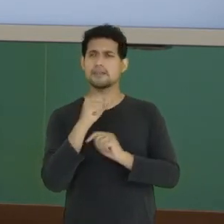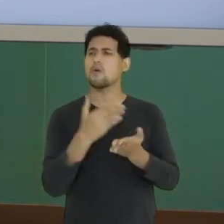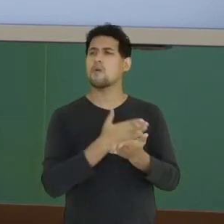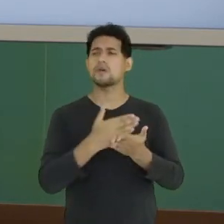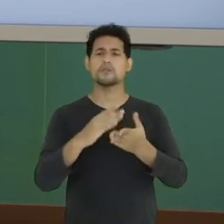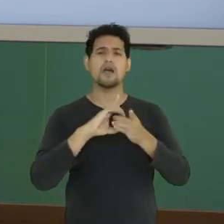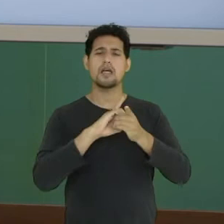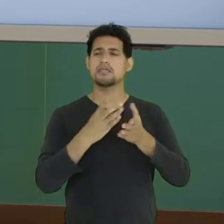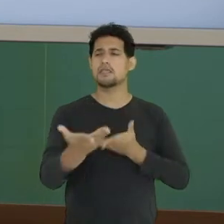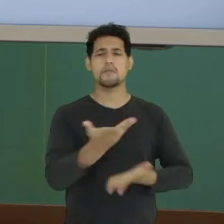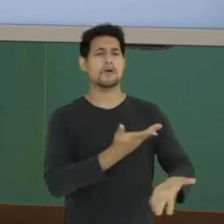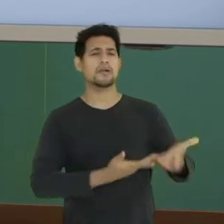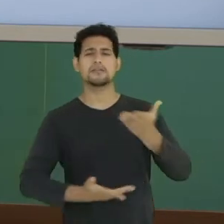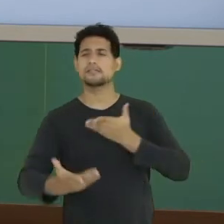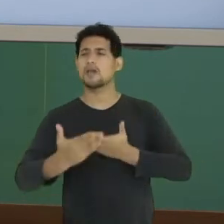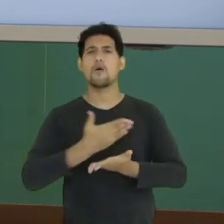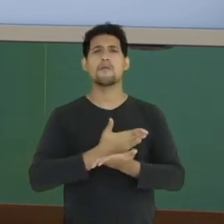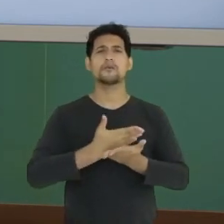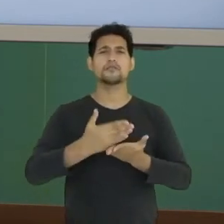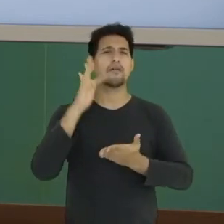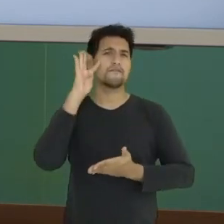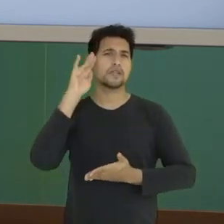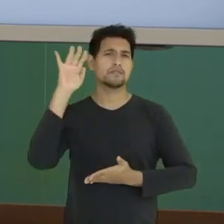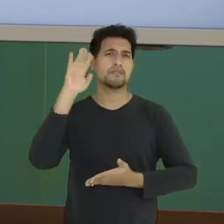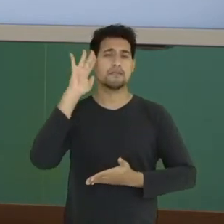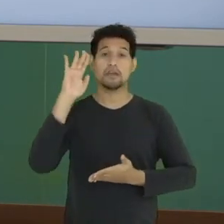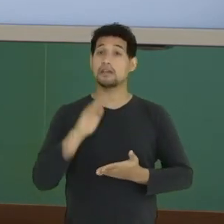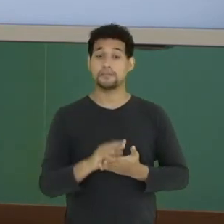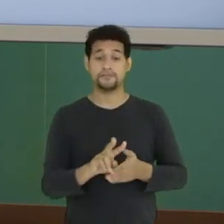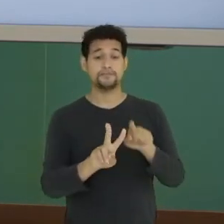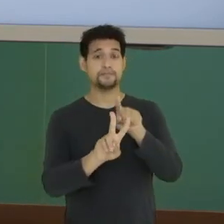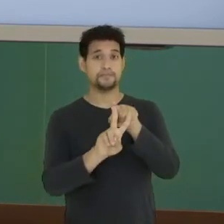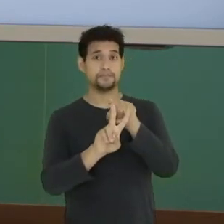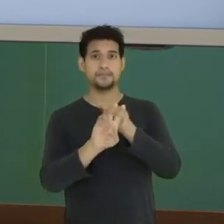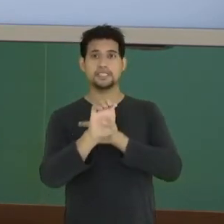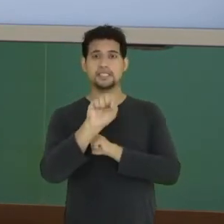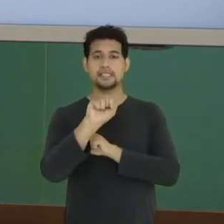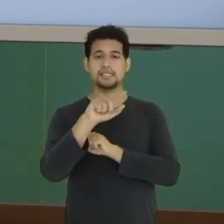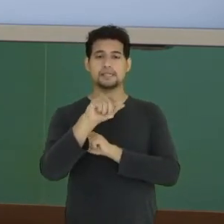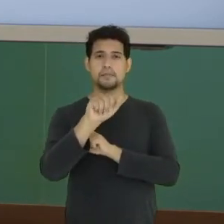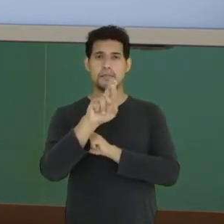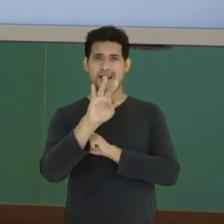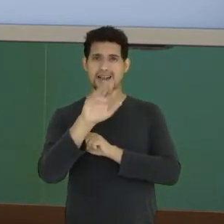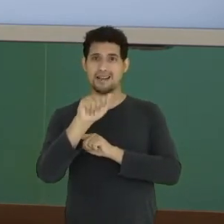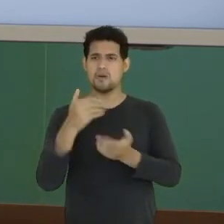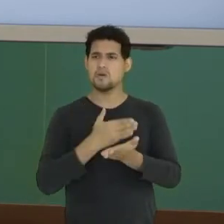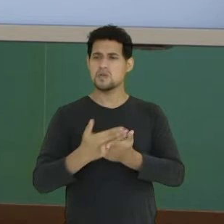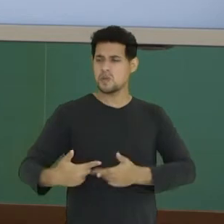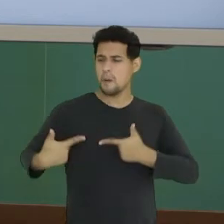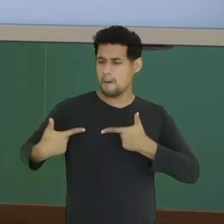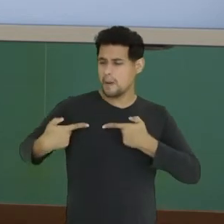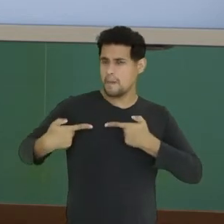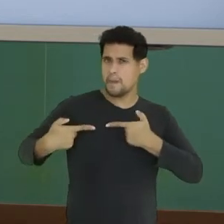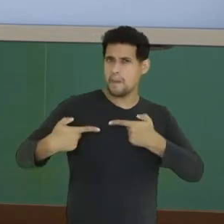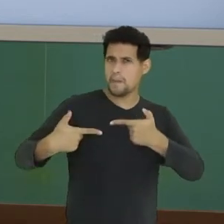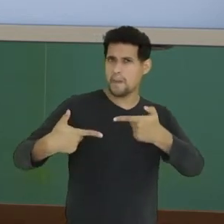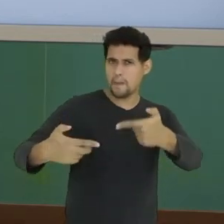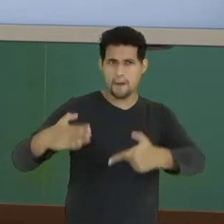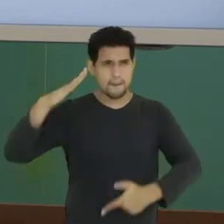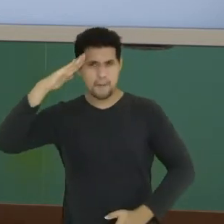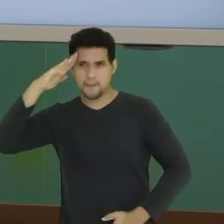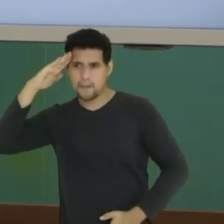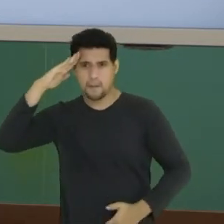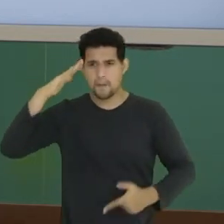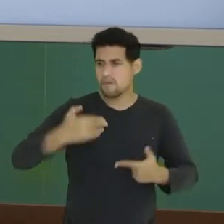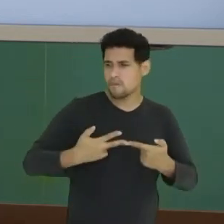o berço da filosofia, e Esparta, com o princípio da guerra, grandes guerreiros